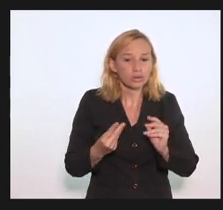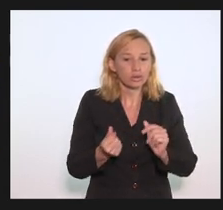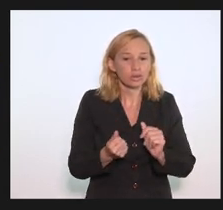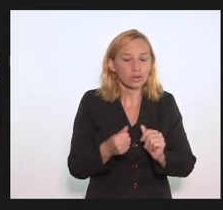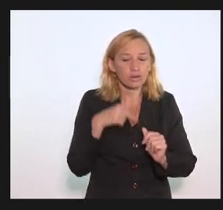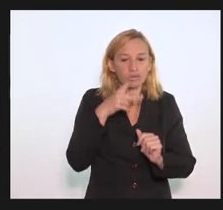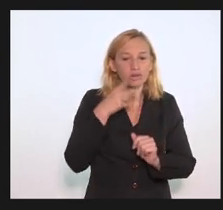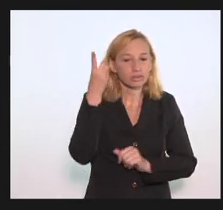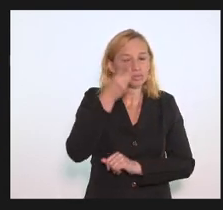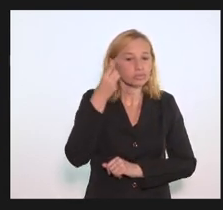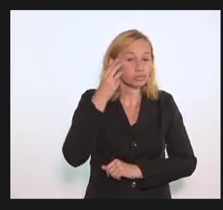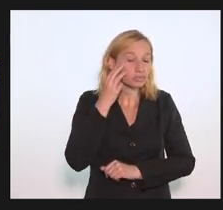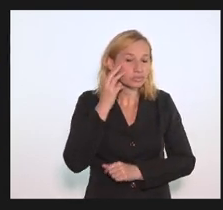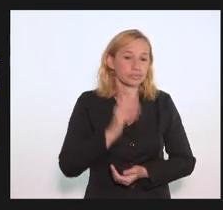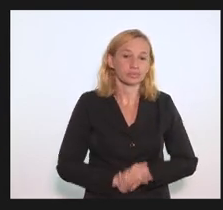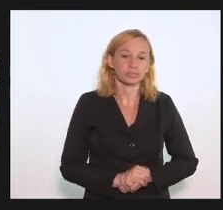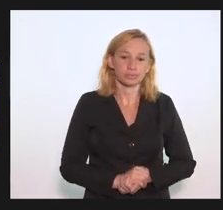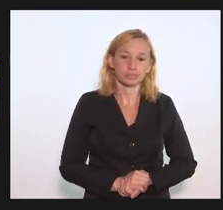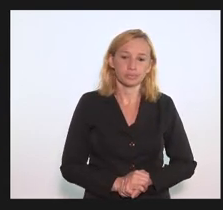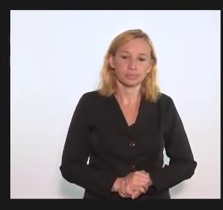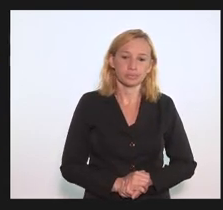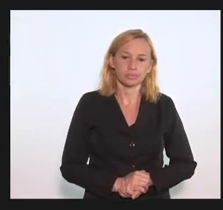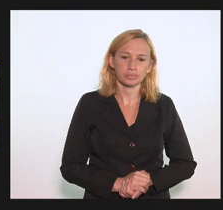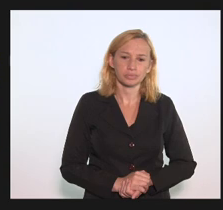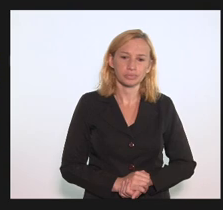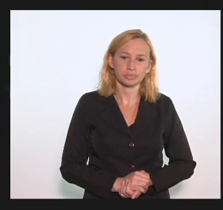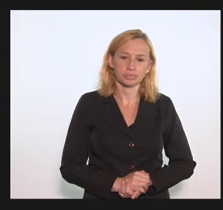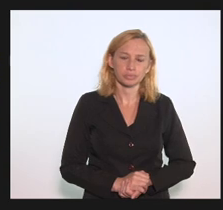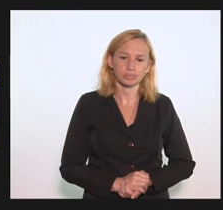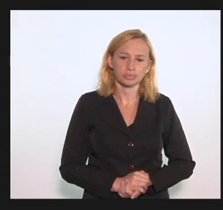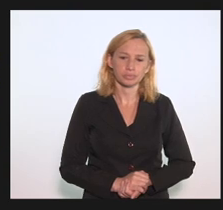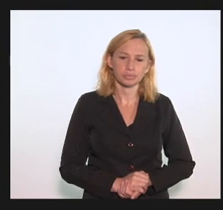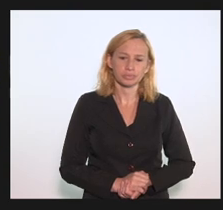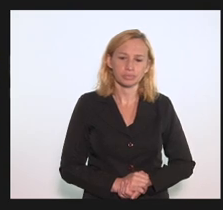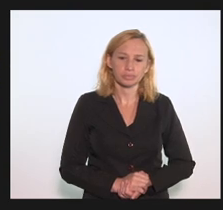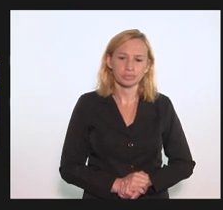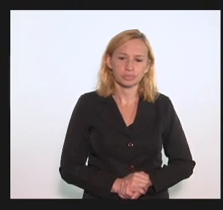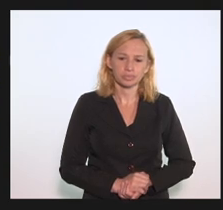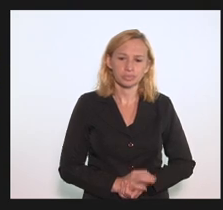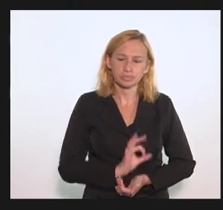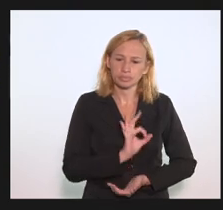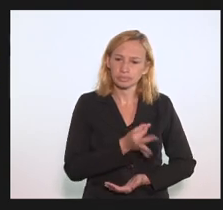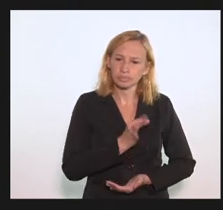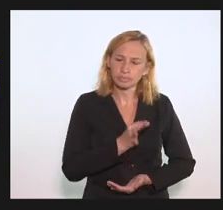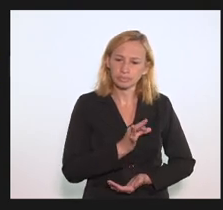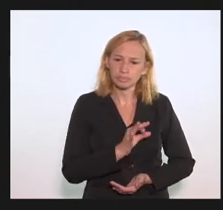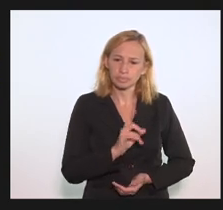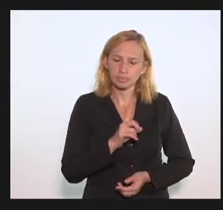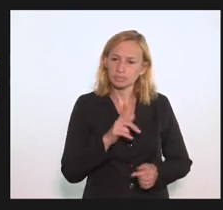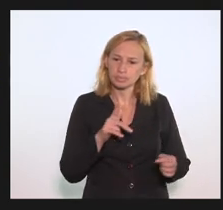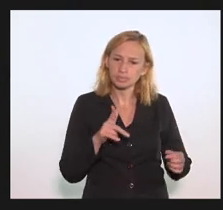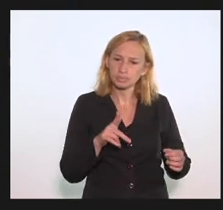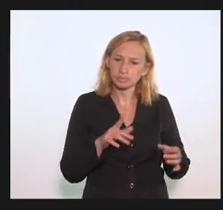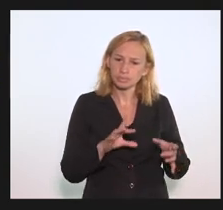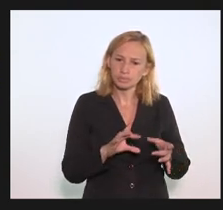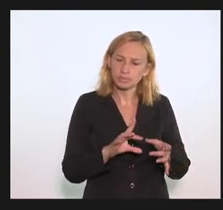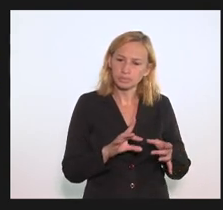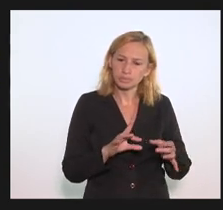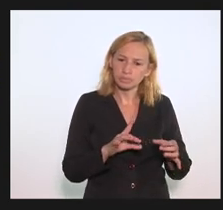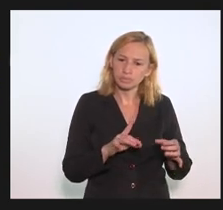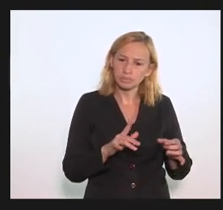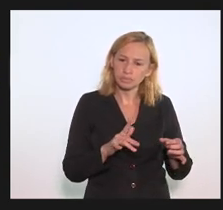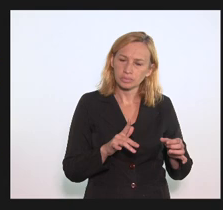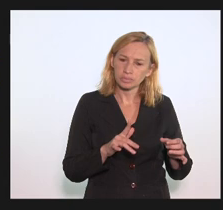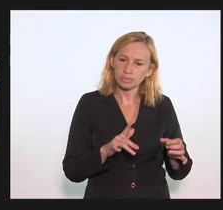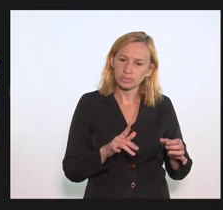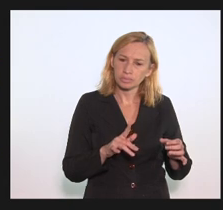fala do deputado Valdeck, porque o fato de não permitir que